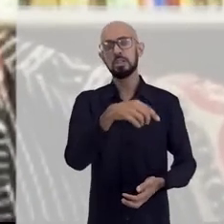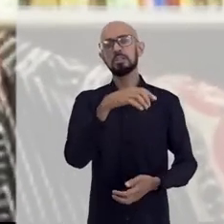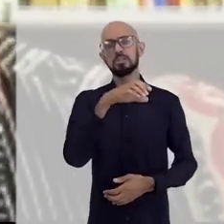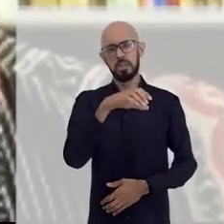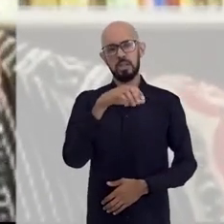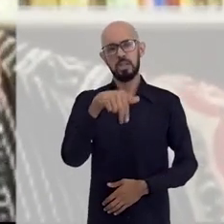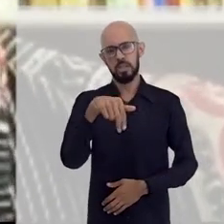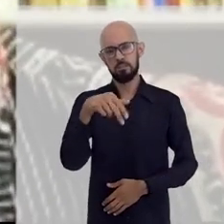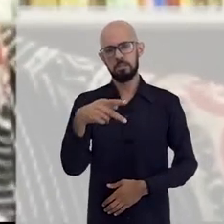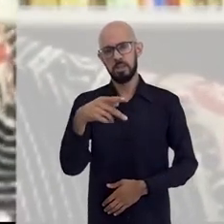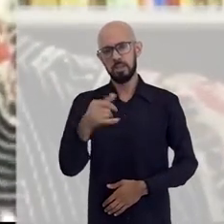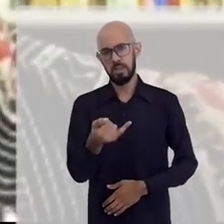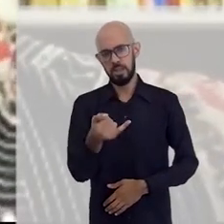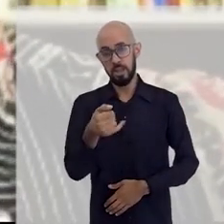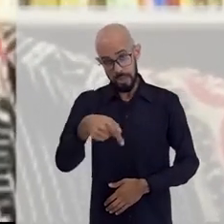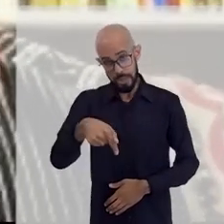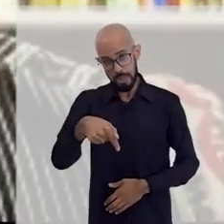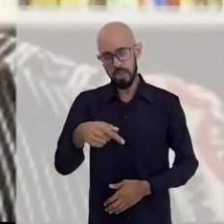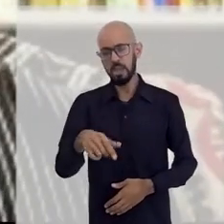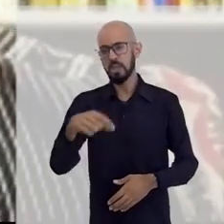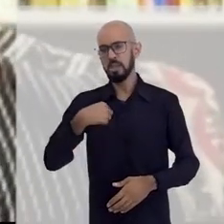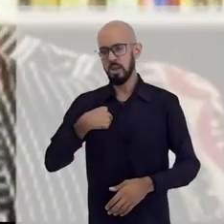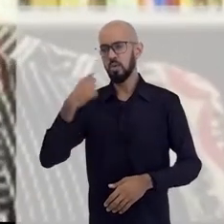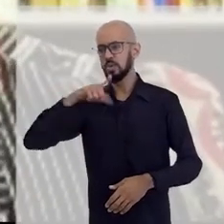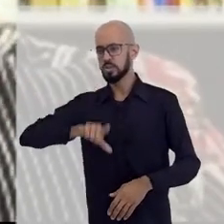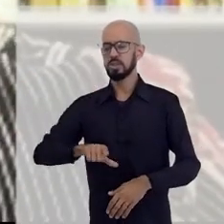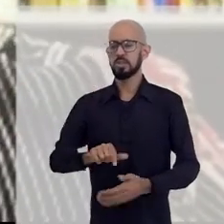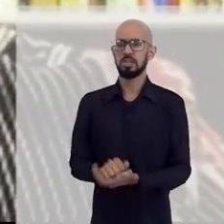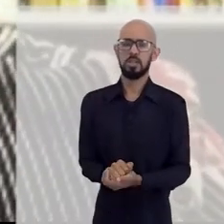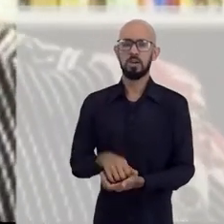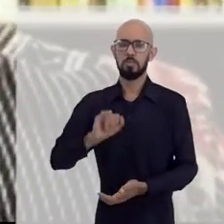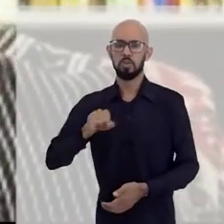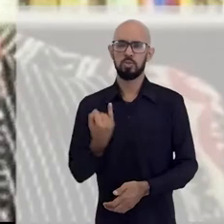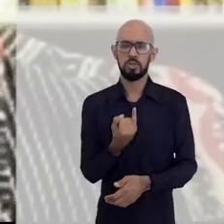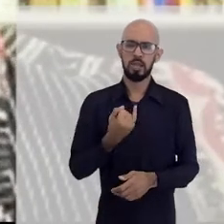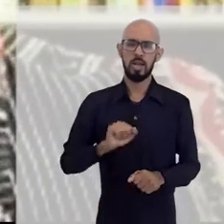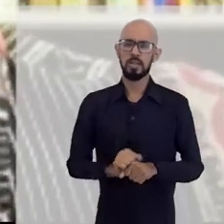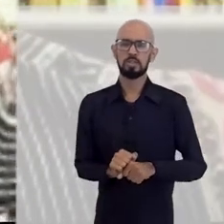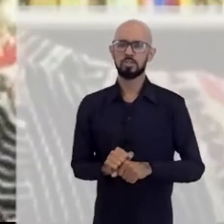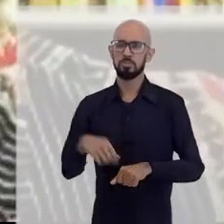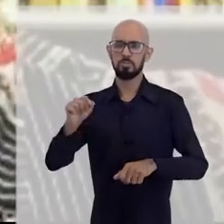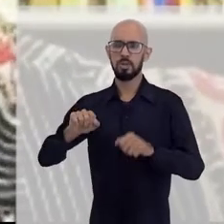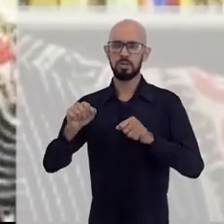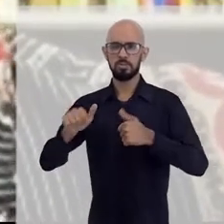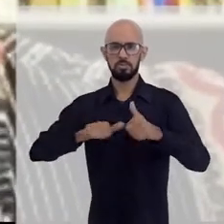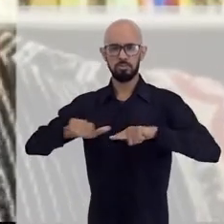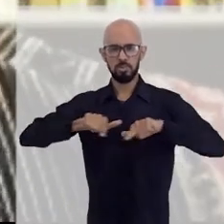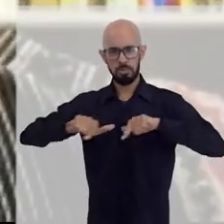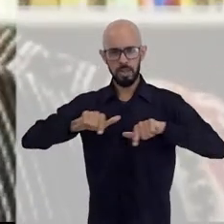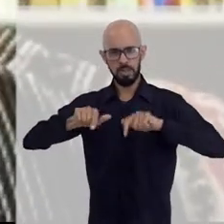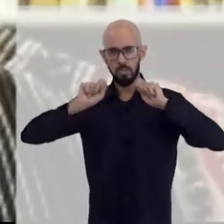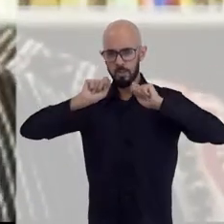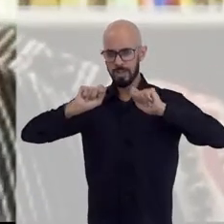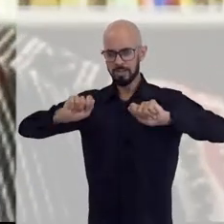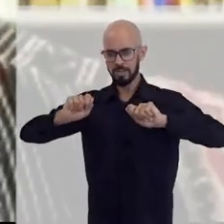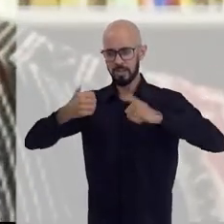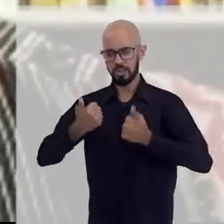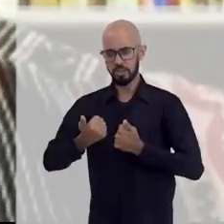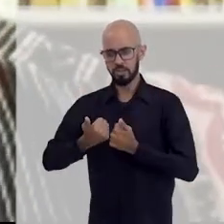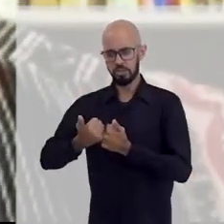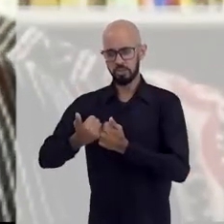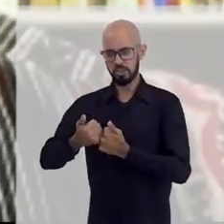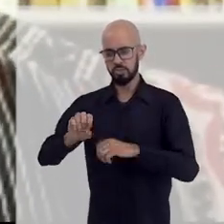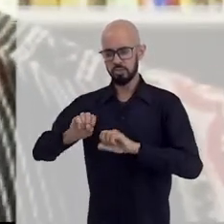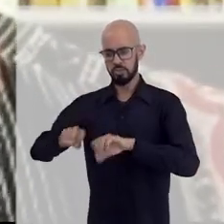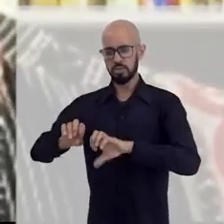né, com um professor que, né, me deu a oportunidade, acabei trabalhando como assistente de ensino dele,